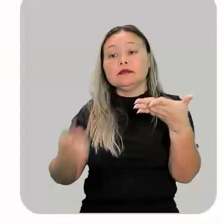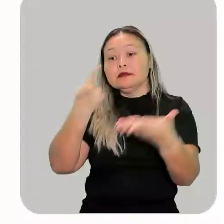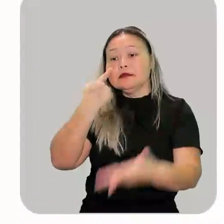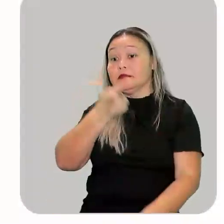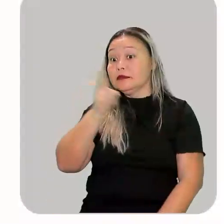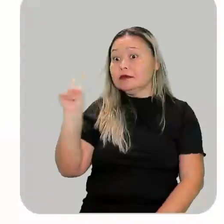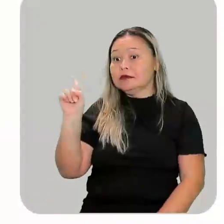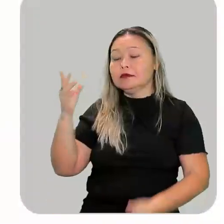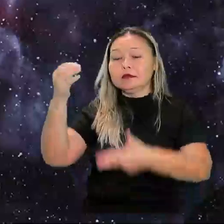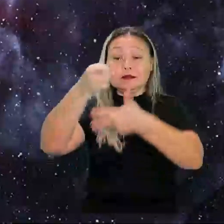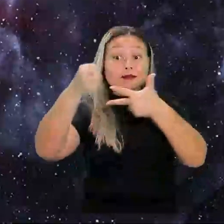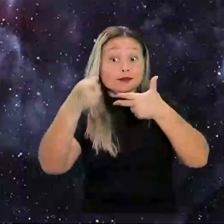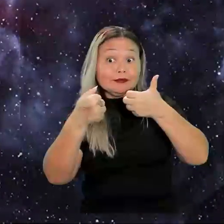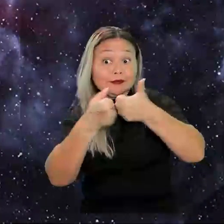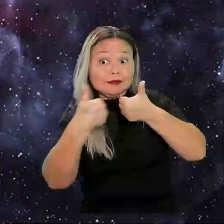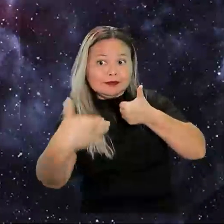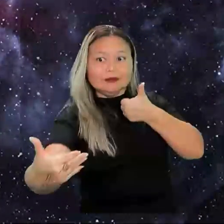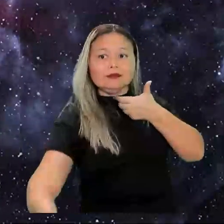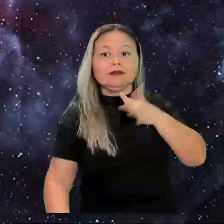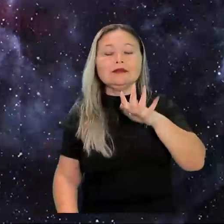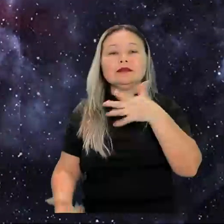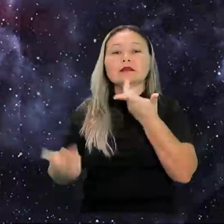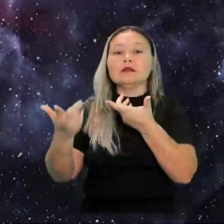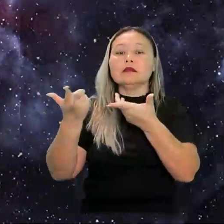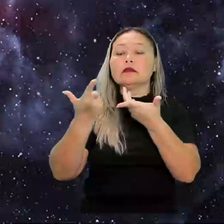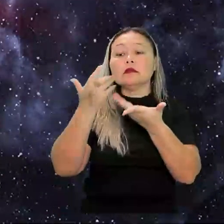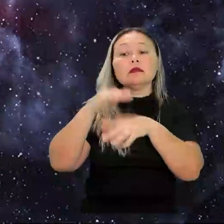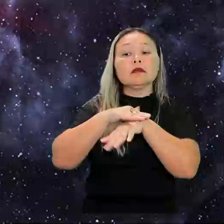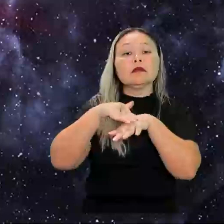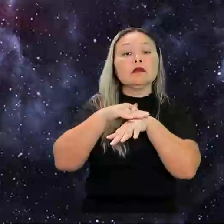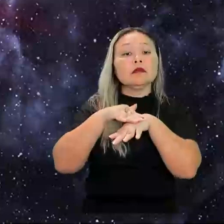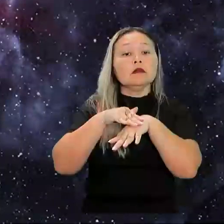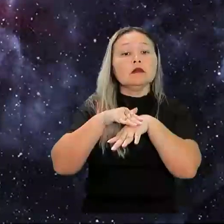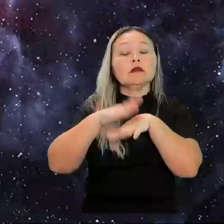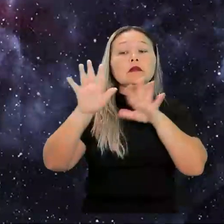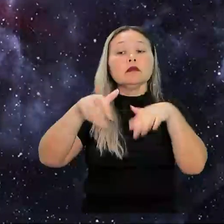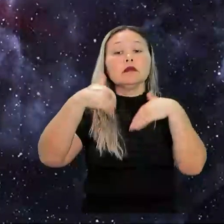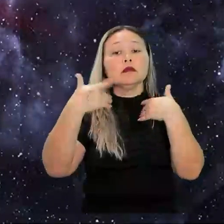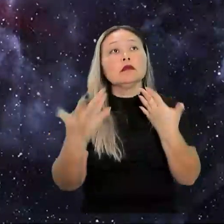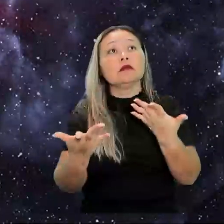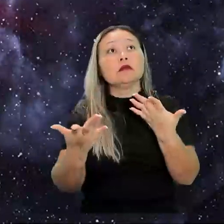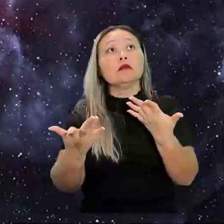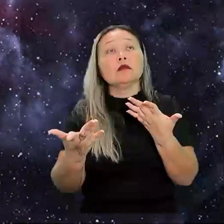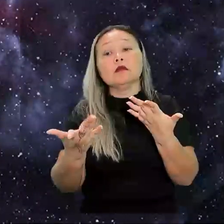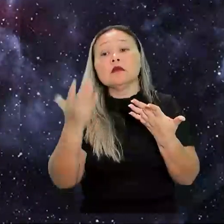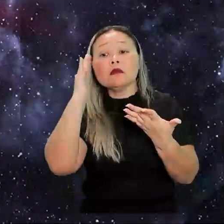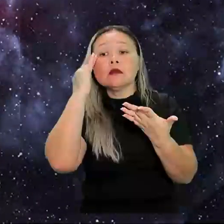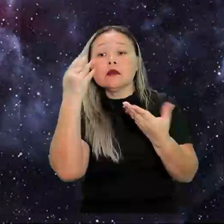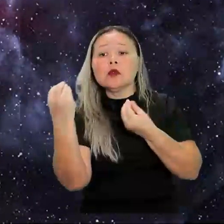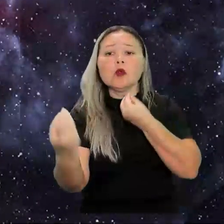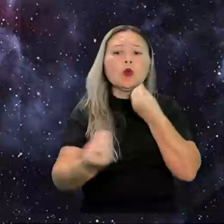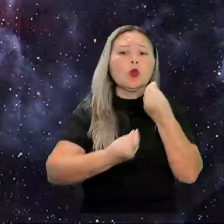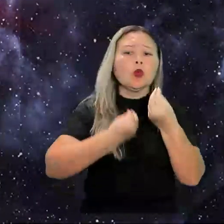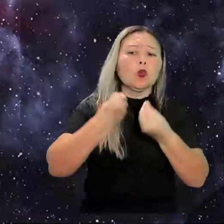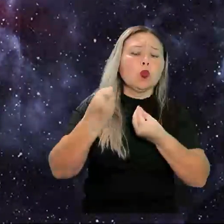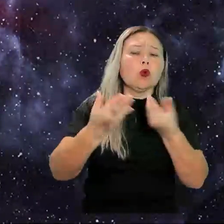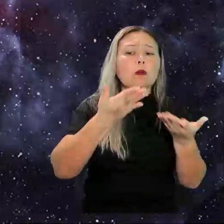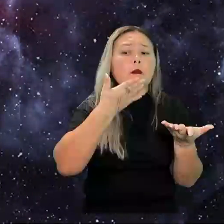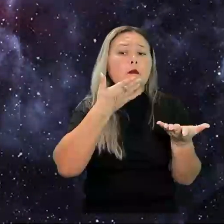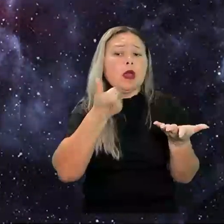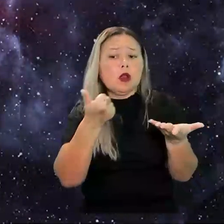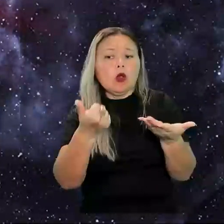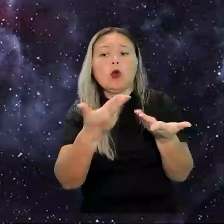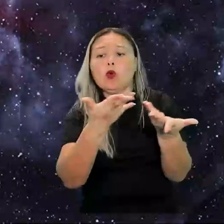aqui, vamos lá no Super Enem ativar para a gente ver, dar uma conversada aí. E aí, é claro, né? Entender como funciona é a